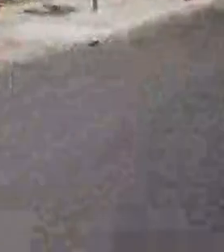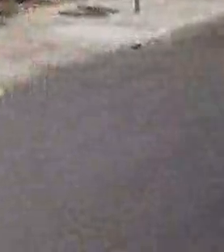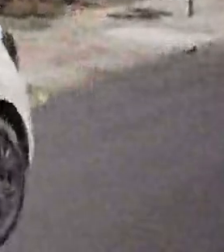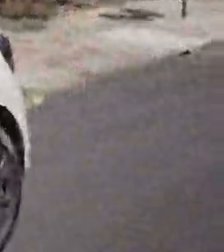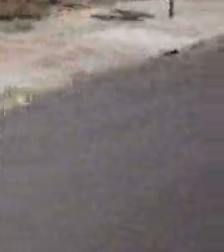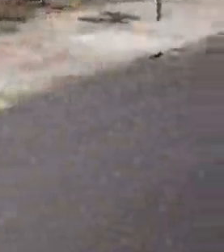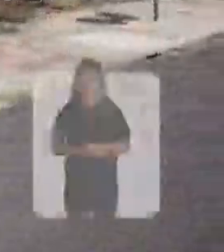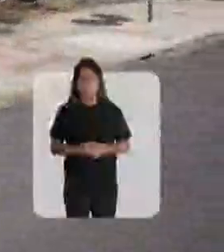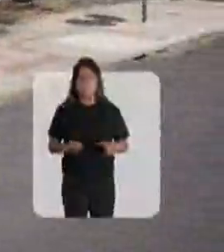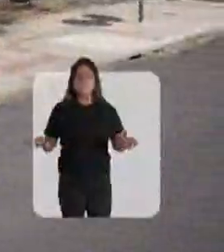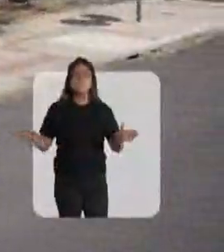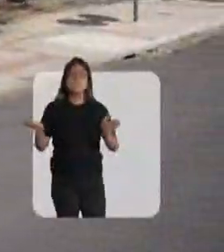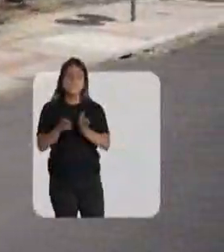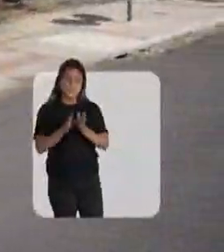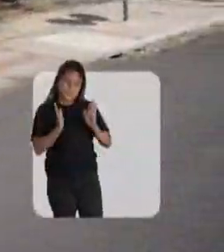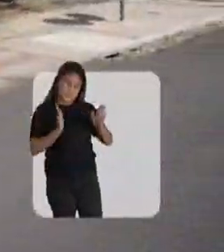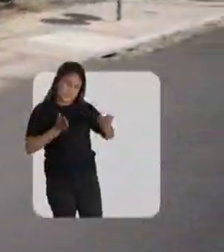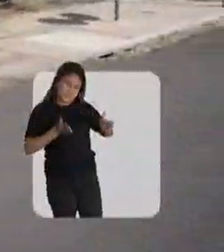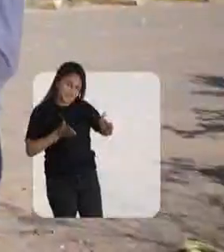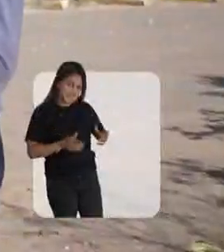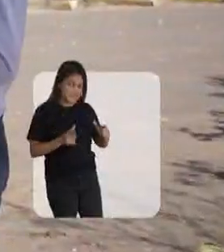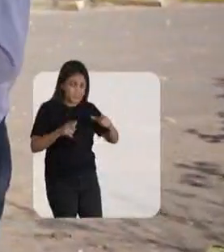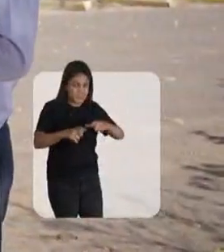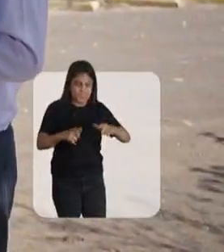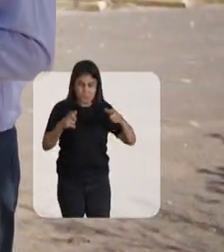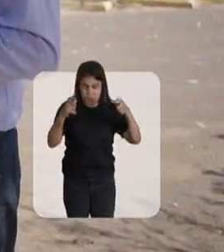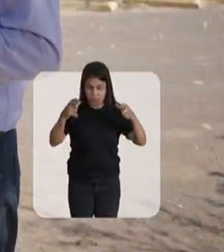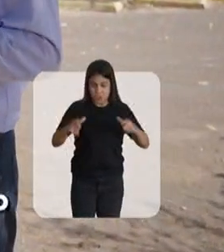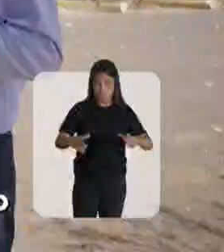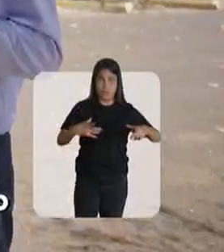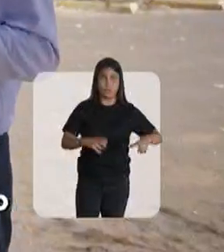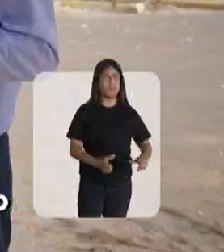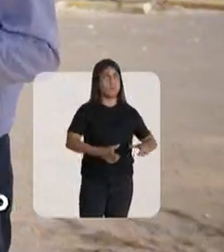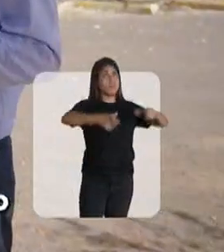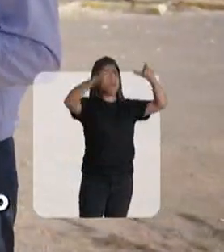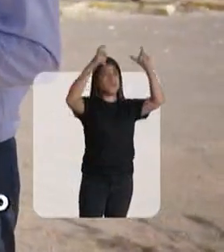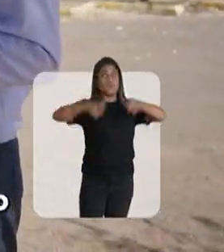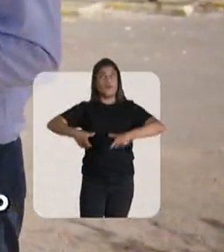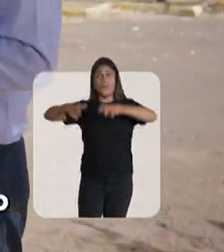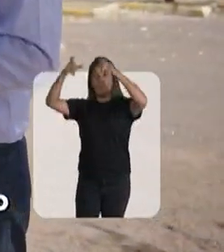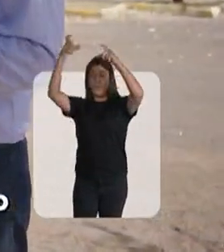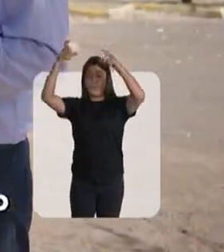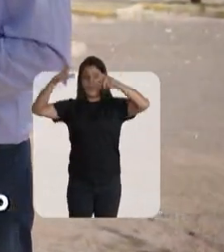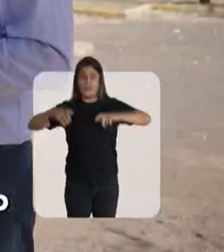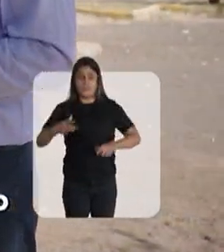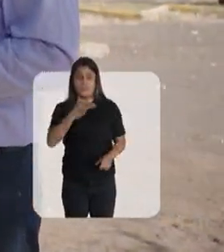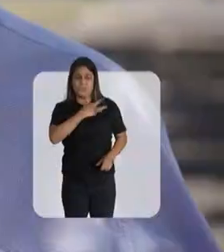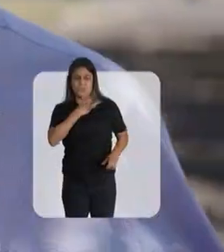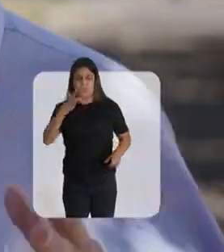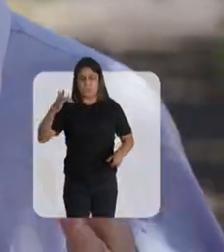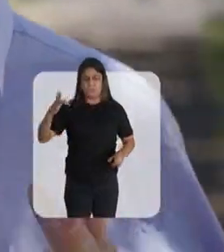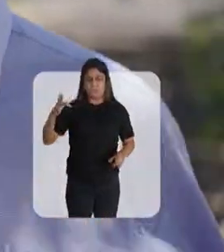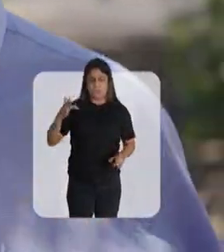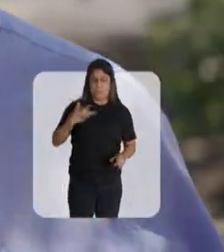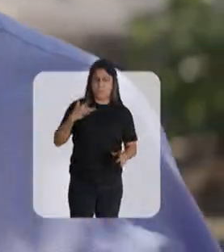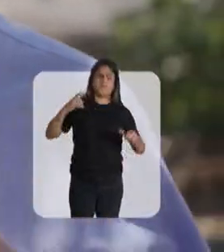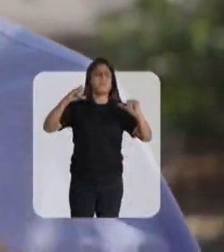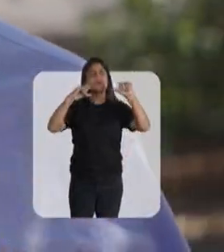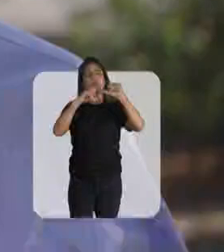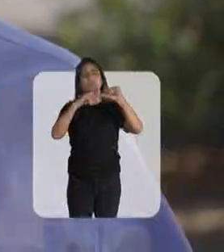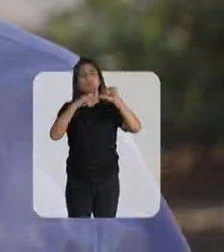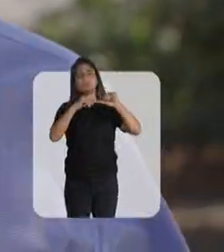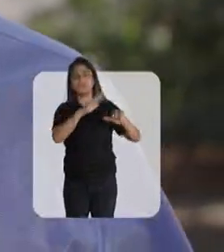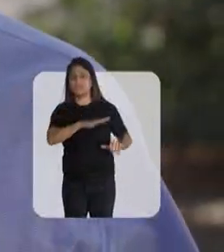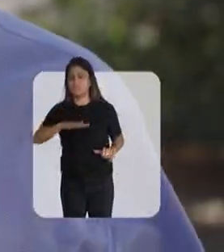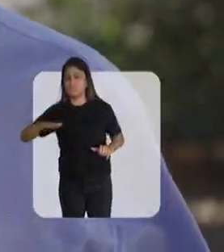bom Chegamos aqui salatino esse prédio do HM vai dar espaço ao nosso novo pronto socorro e é o primeiro pronto